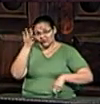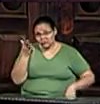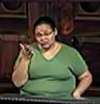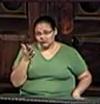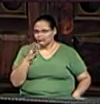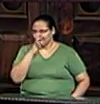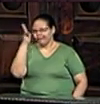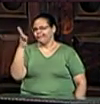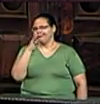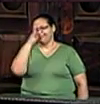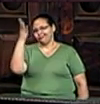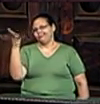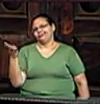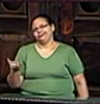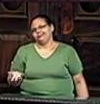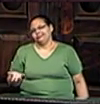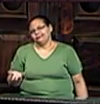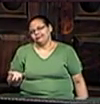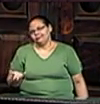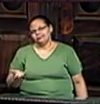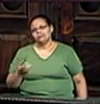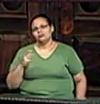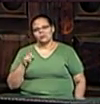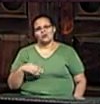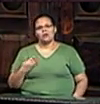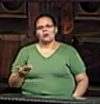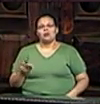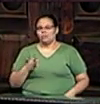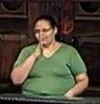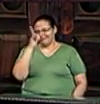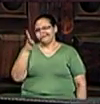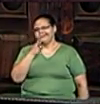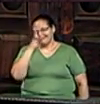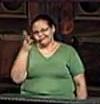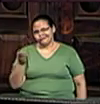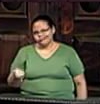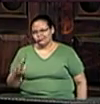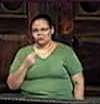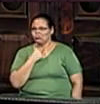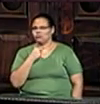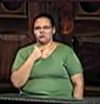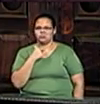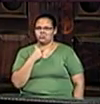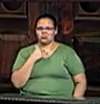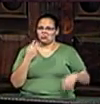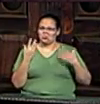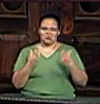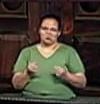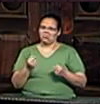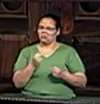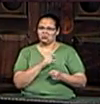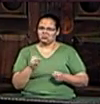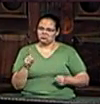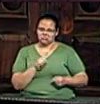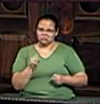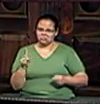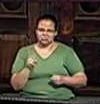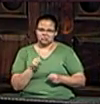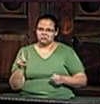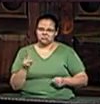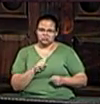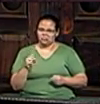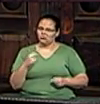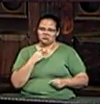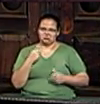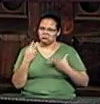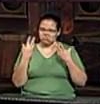Isso é um absurdo. Isso é um absurdo. Não podemos aceitar dessa maneira.